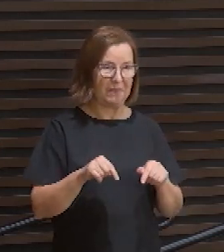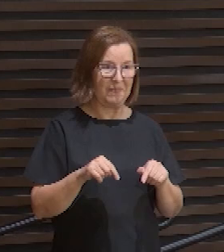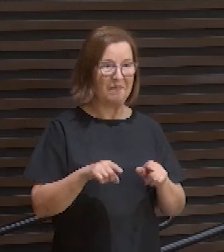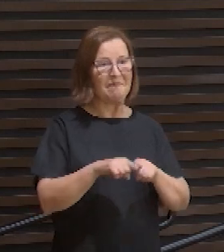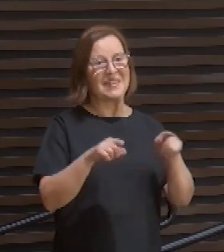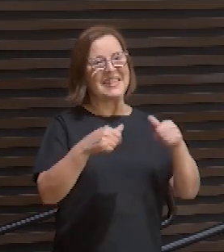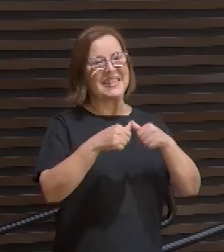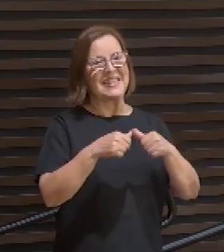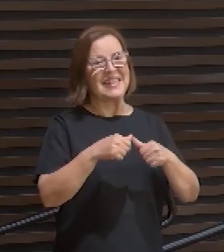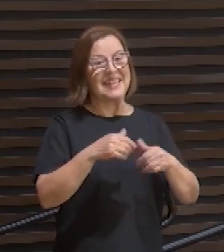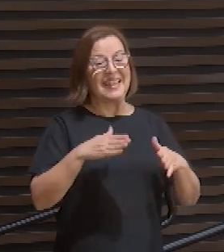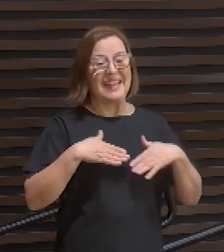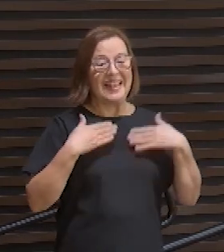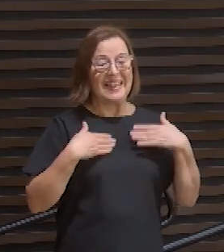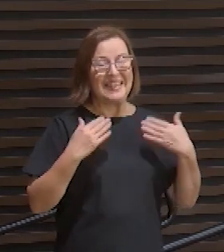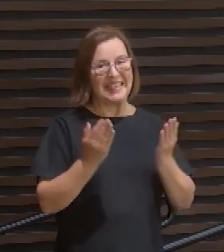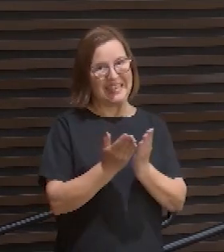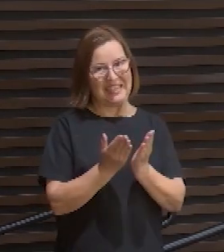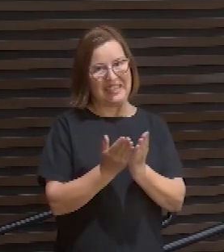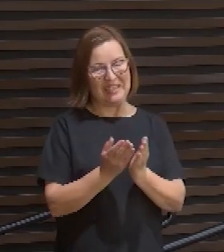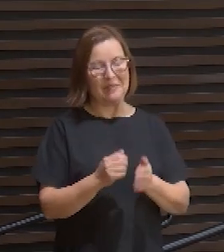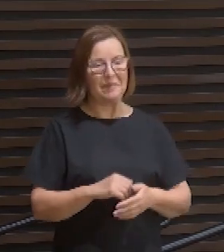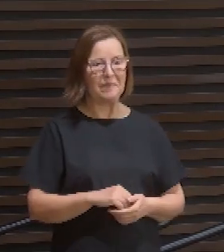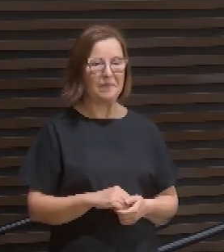ela é paradoxal.